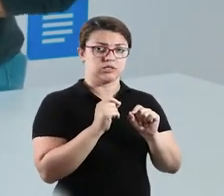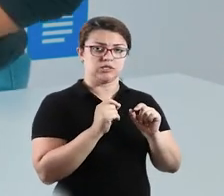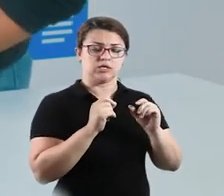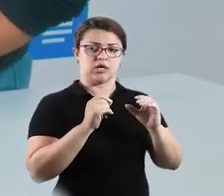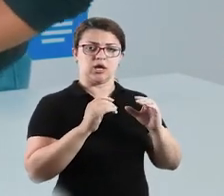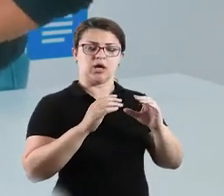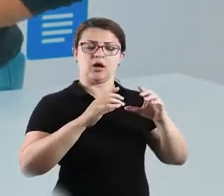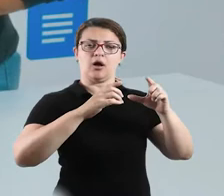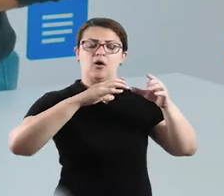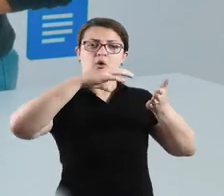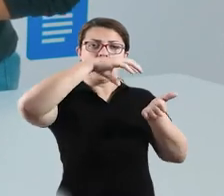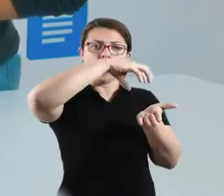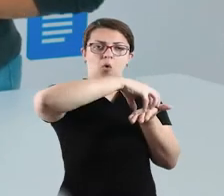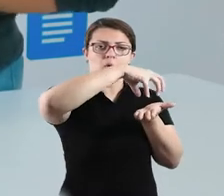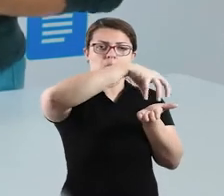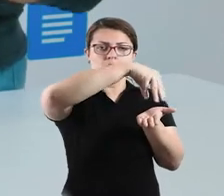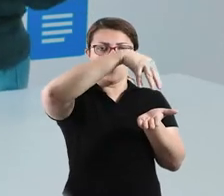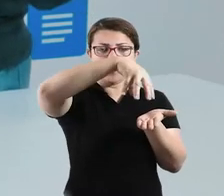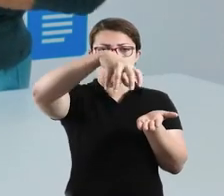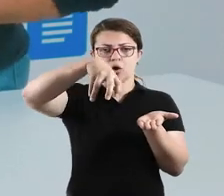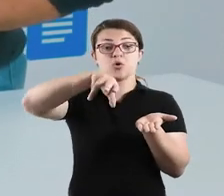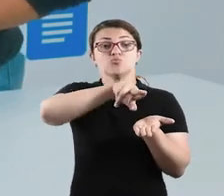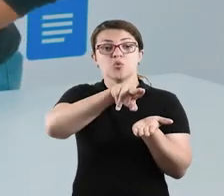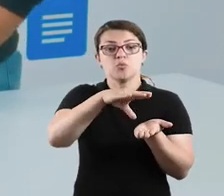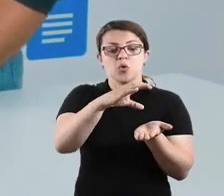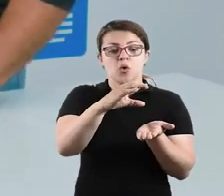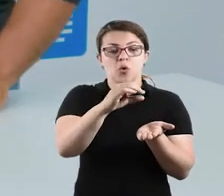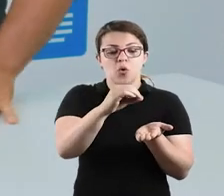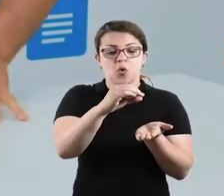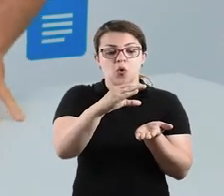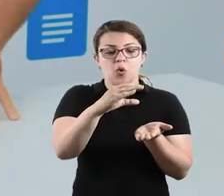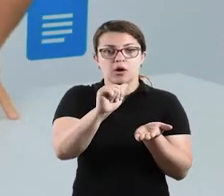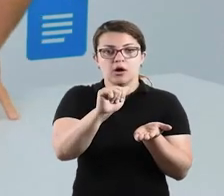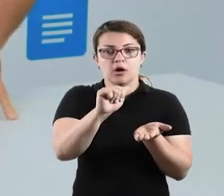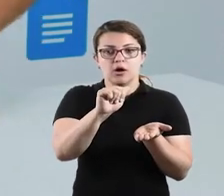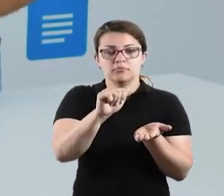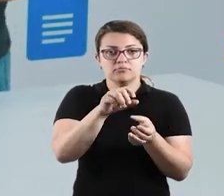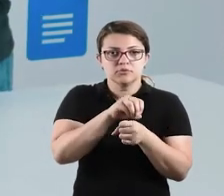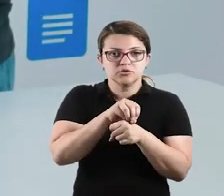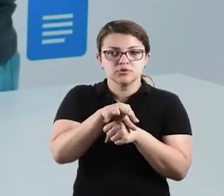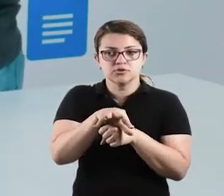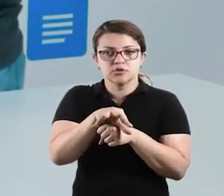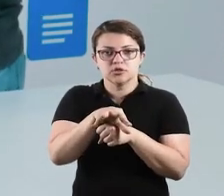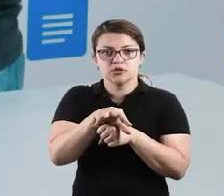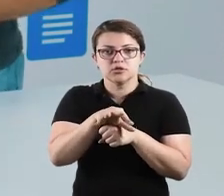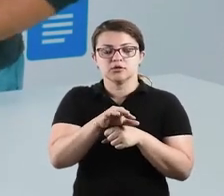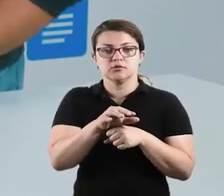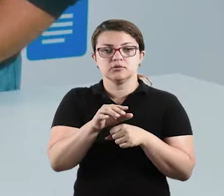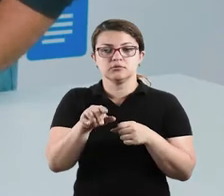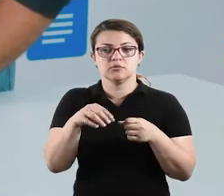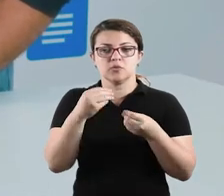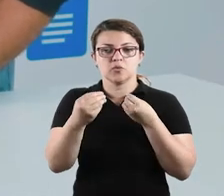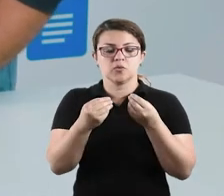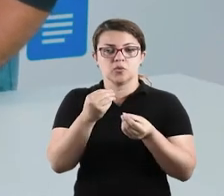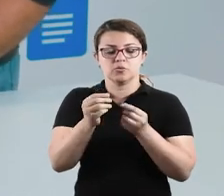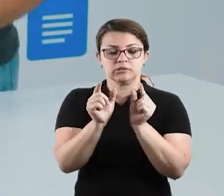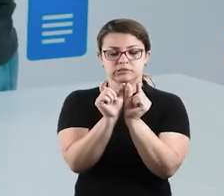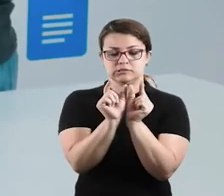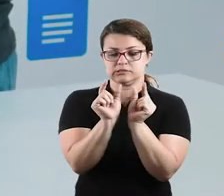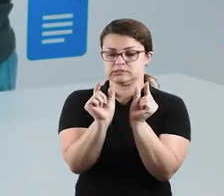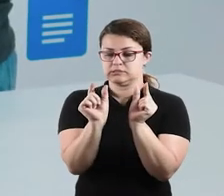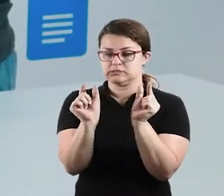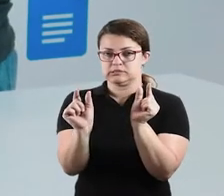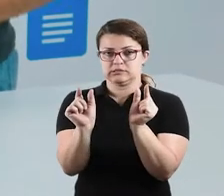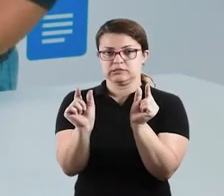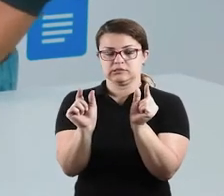dica, né? E eu acho que é a mulher dele, eu tô achando, né? Ela dá uma outra dica para usar a separação de sílabas. E